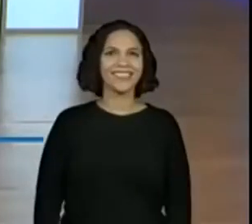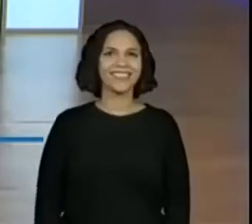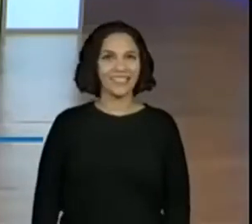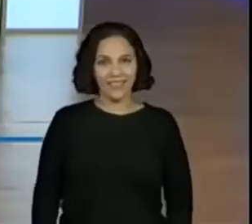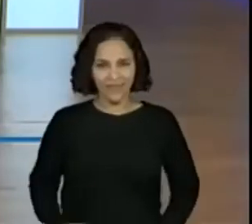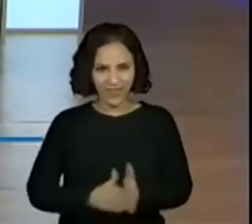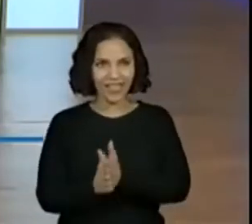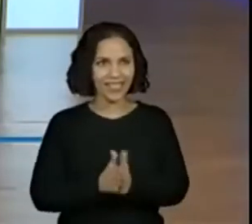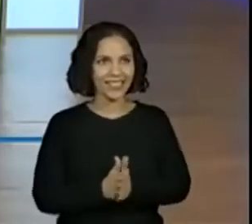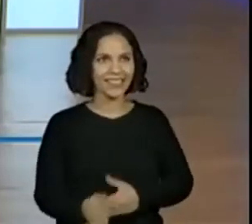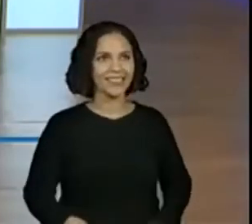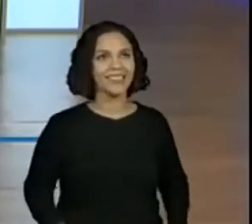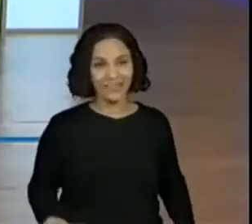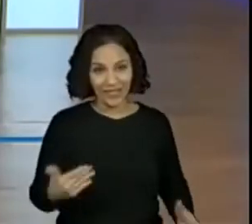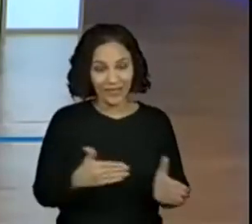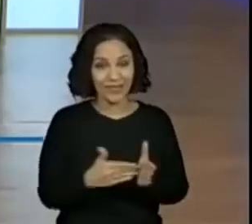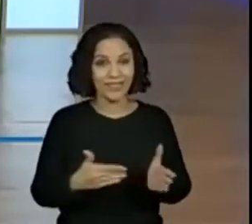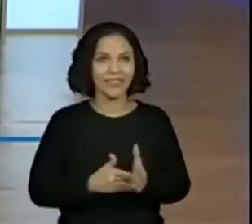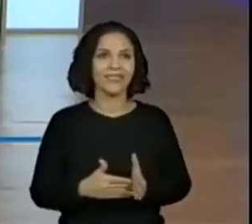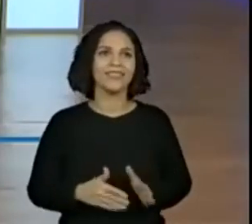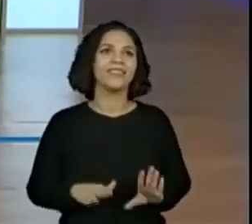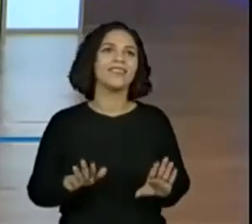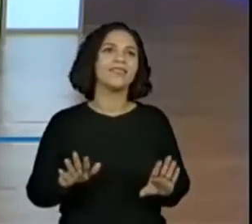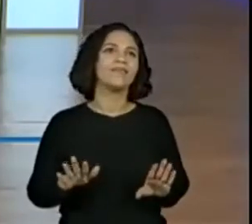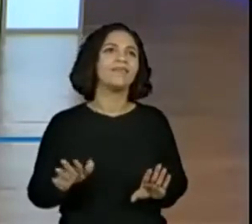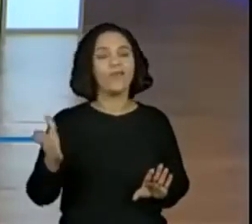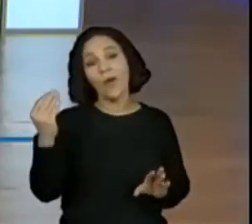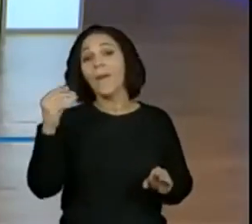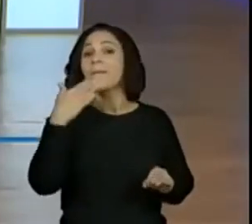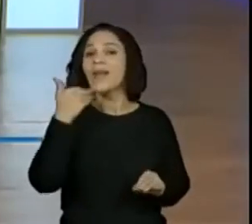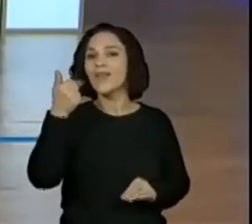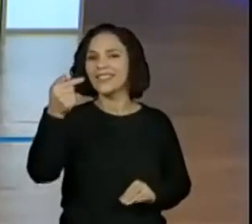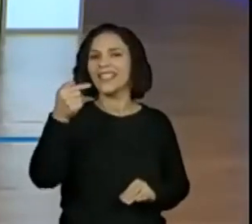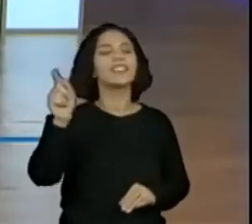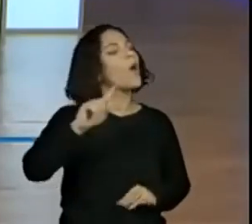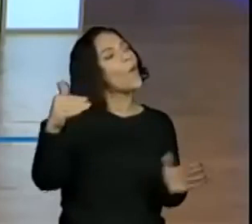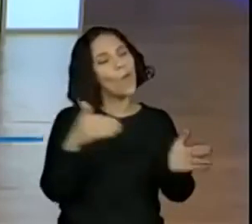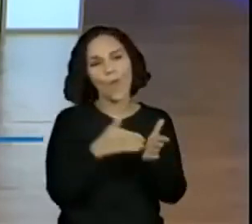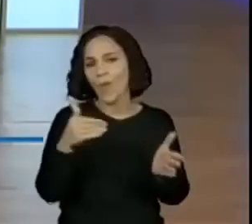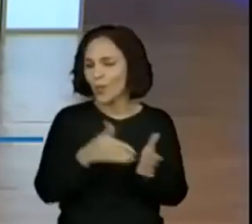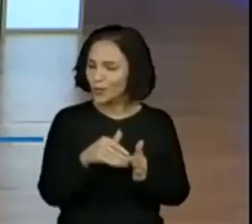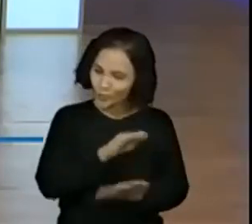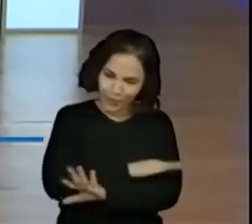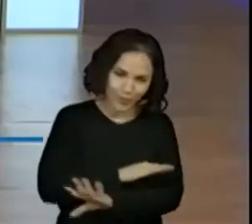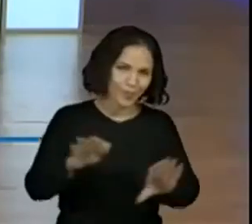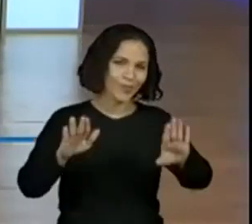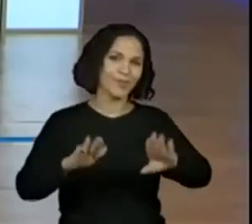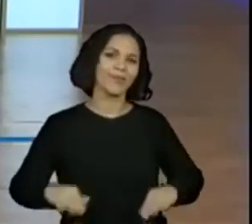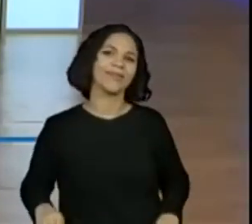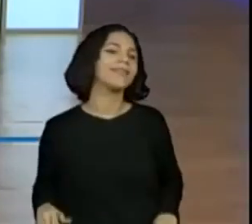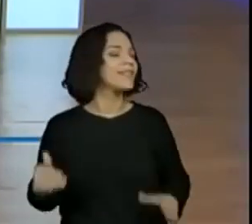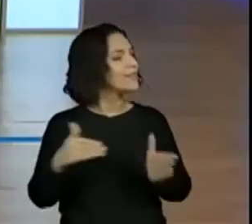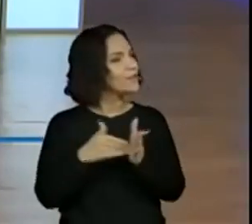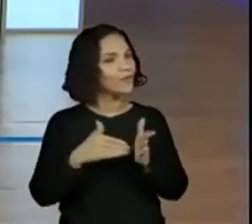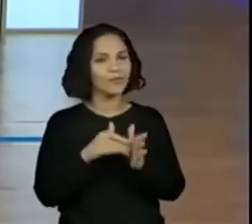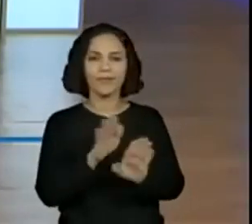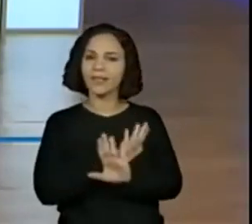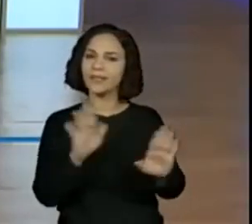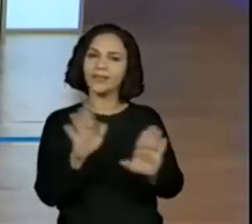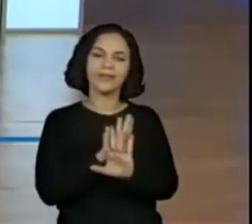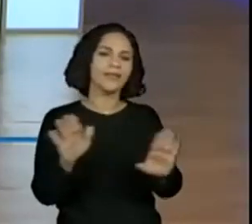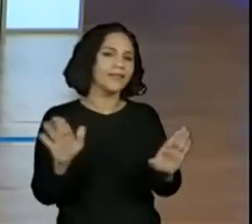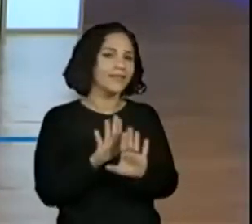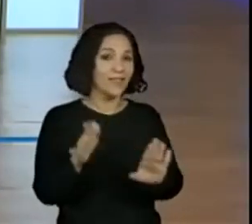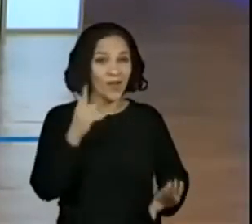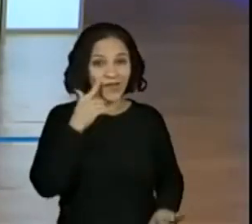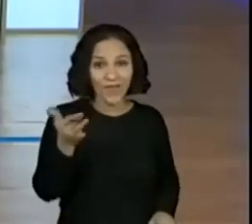Vai tenta aí é o último jantar a gente podia jogar sete não é a última jogada mim parça não não não é a última